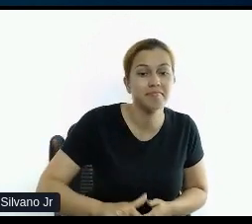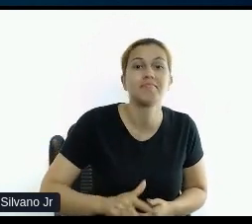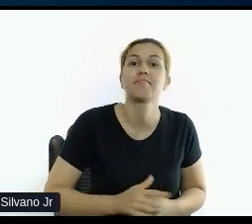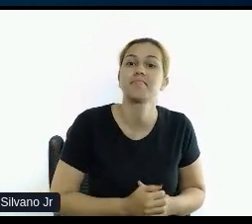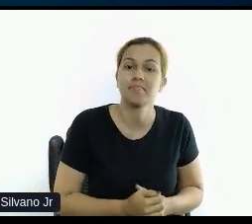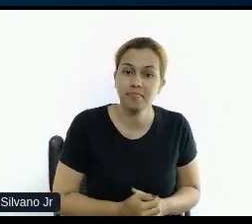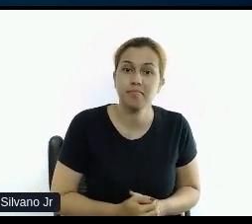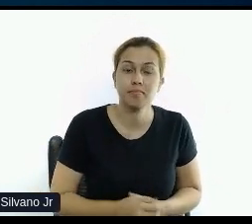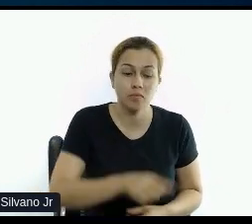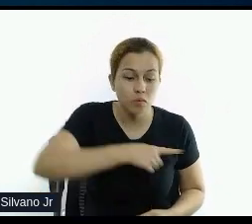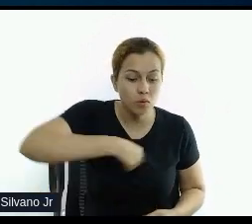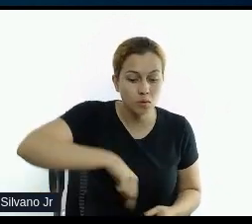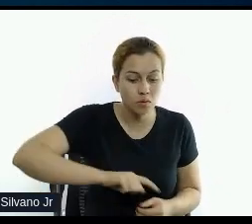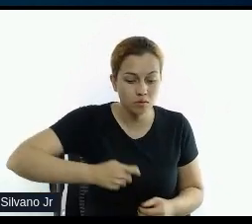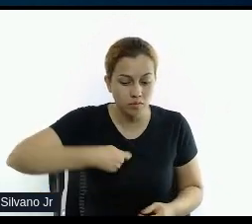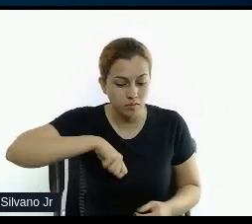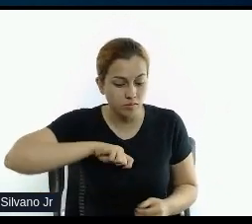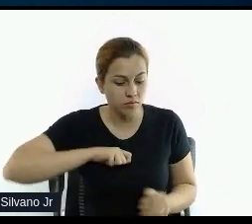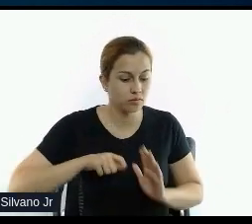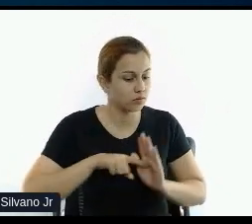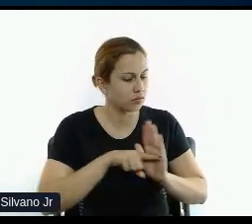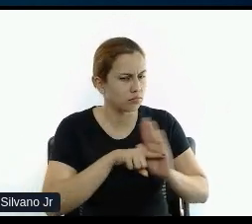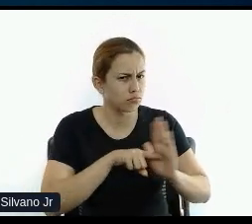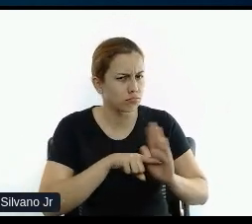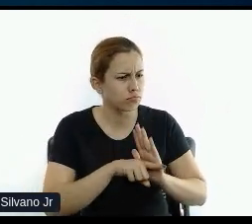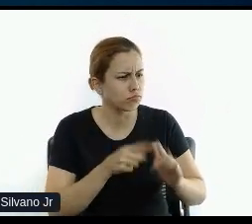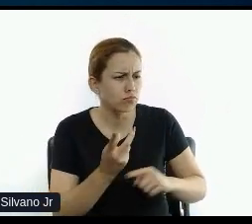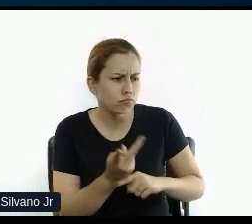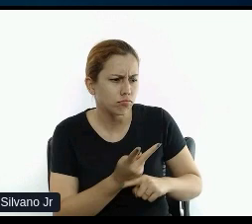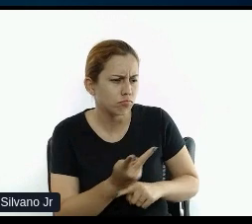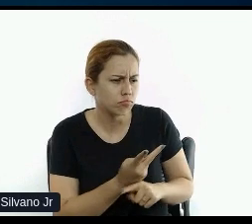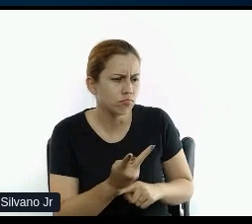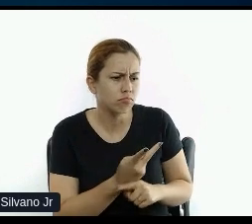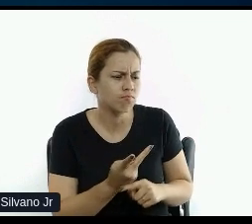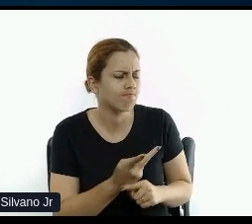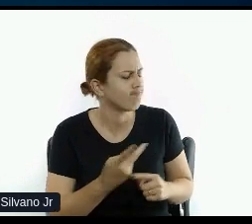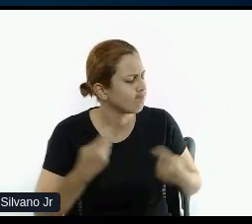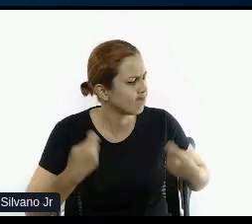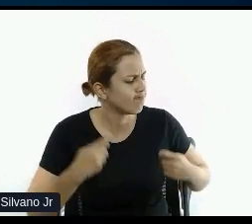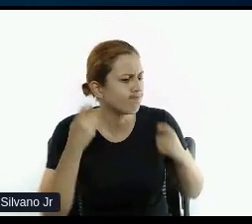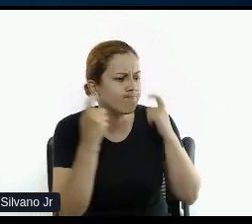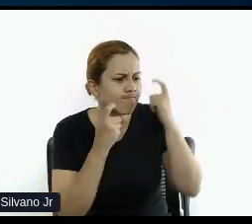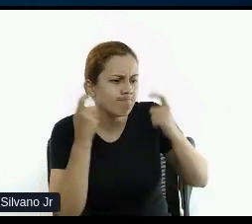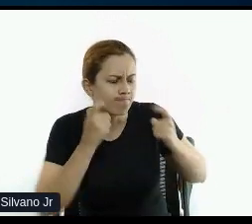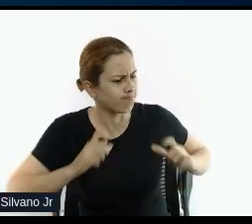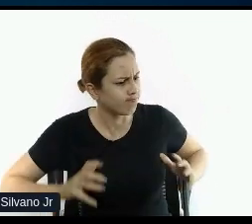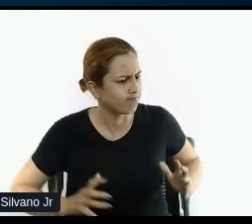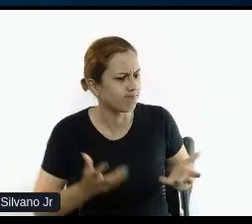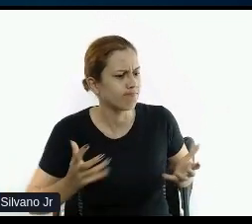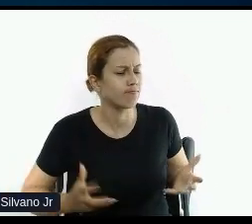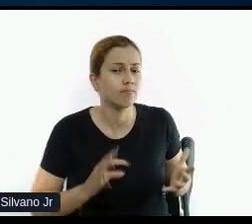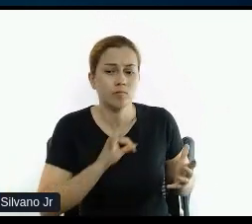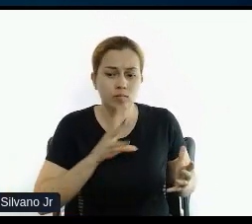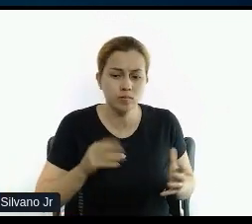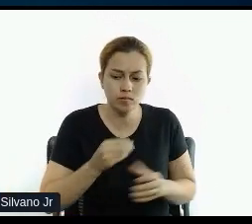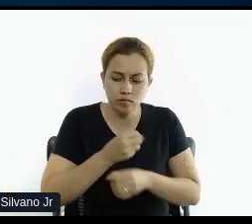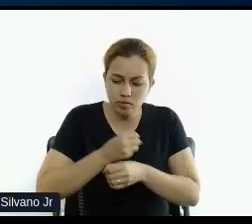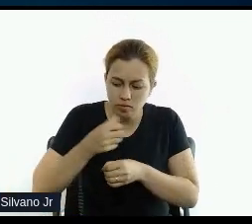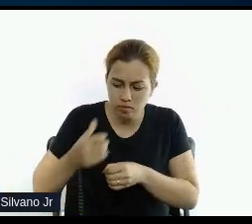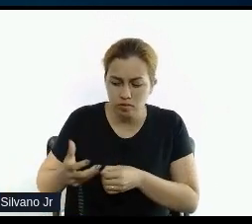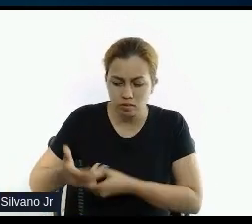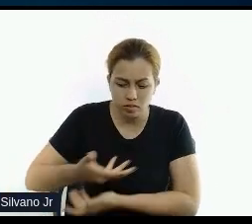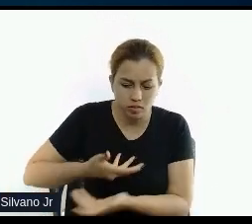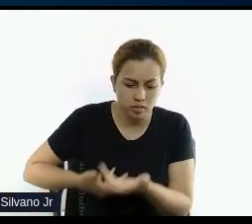como pesquisadores, nós como entusiastas da área, temos que estar nos preocupando para que quando esses conteúdos forem gerados, a gente tenha